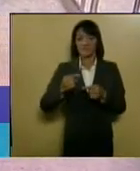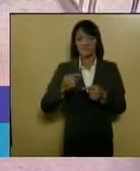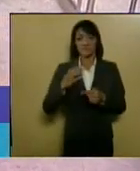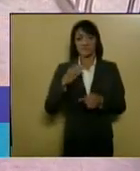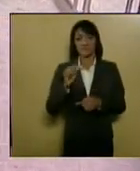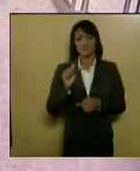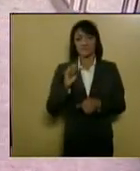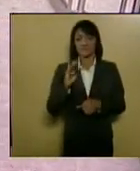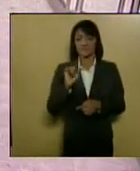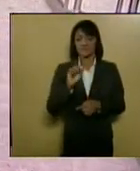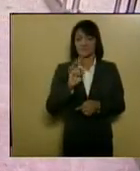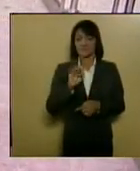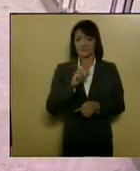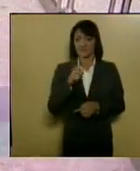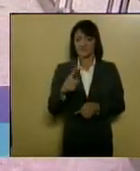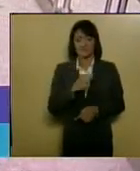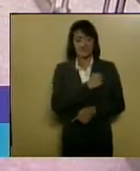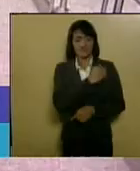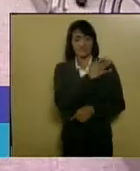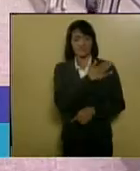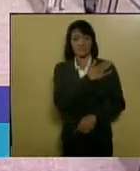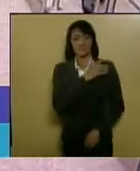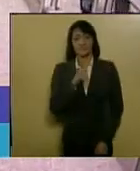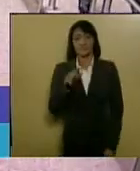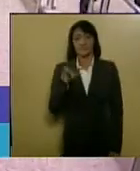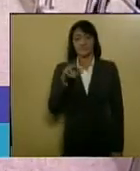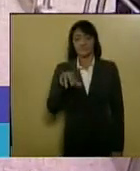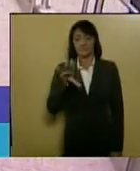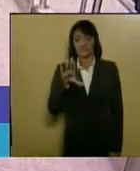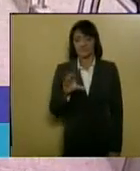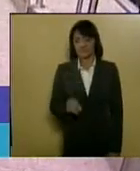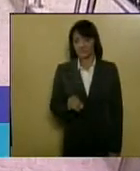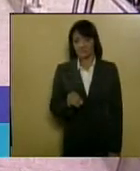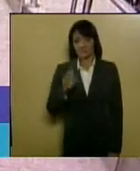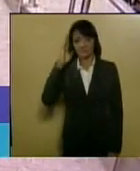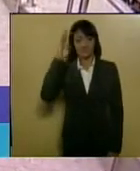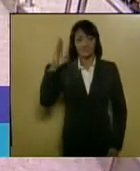Jerônimo Bandeira de Melo e o soldado Duque Teles.